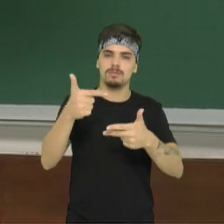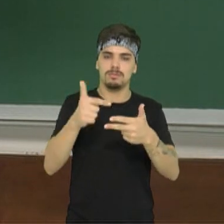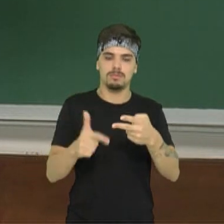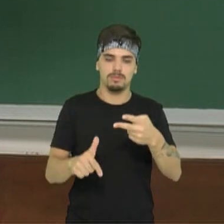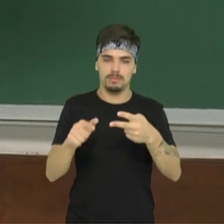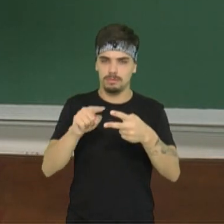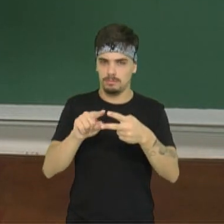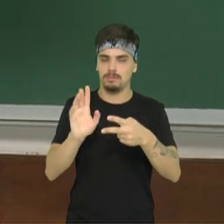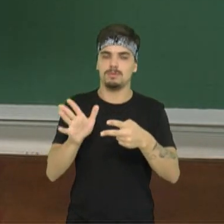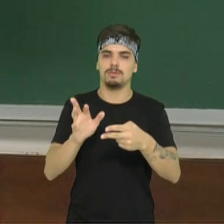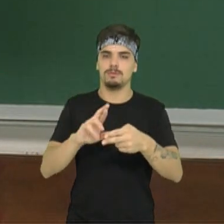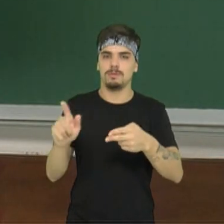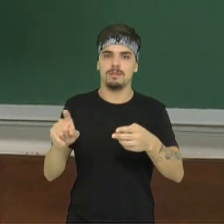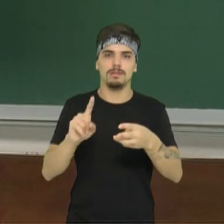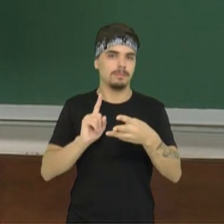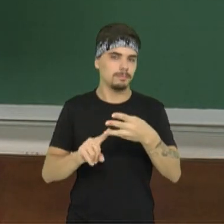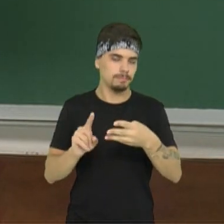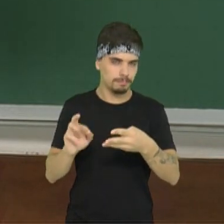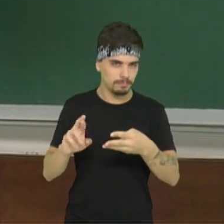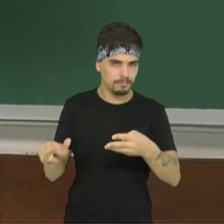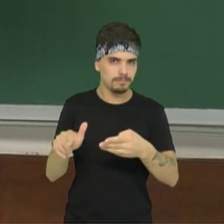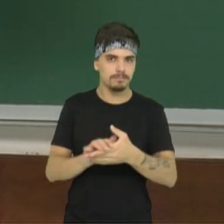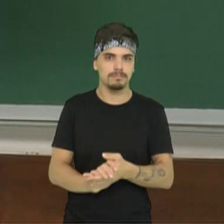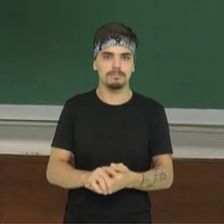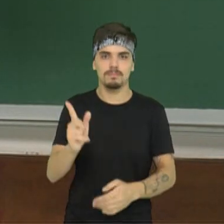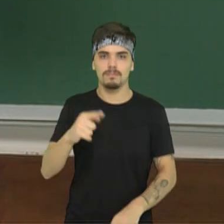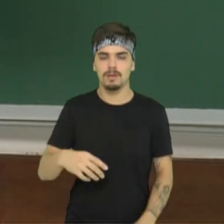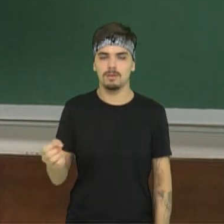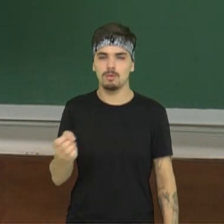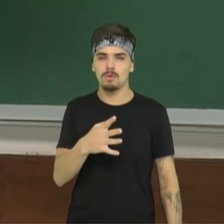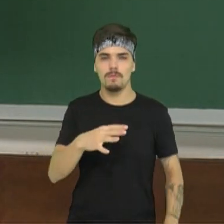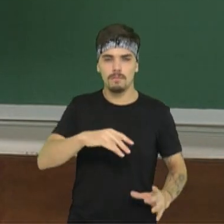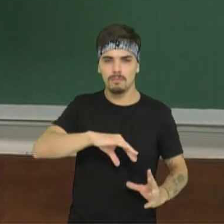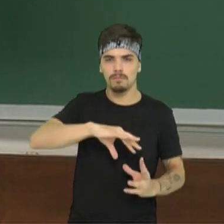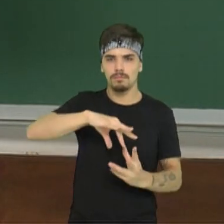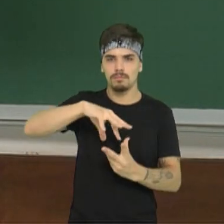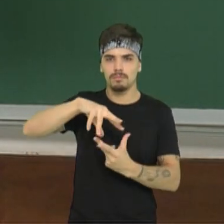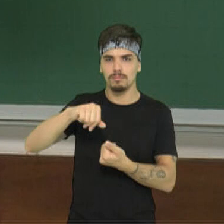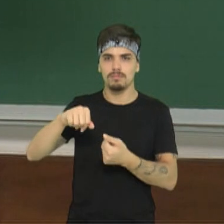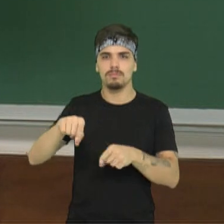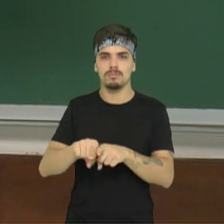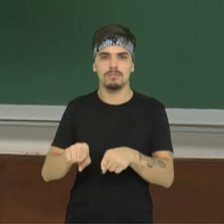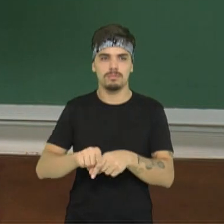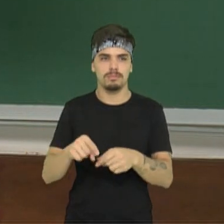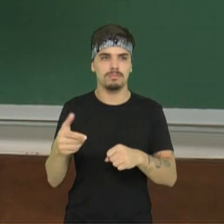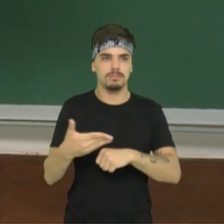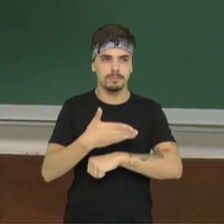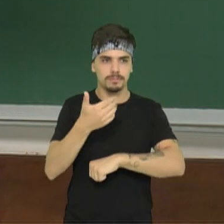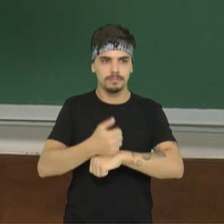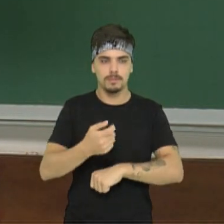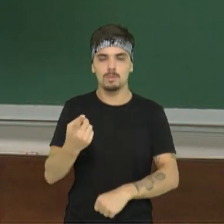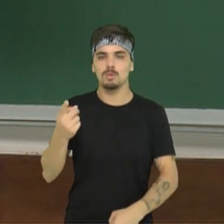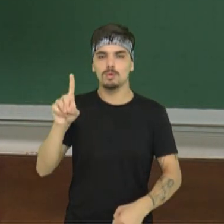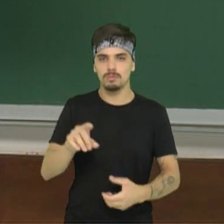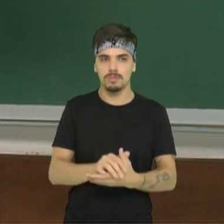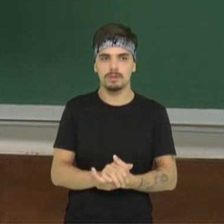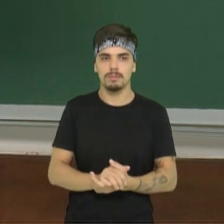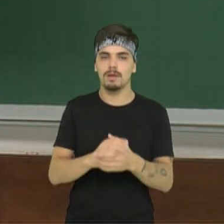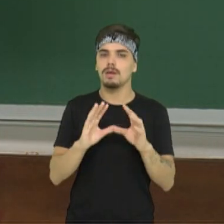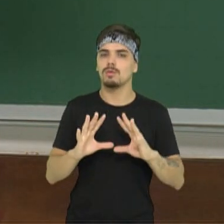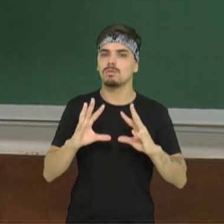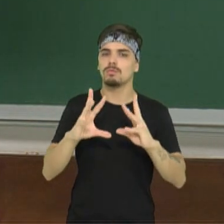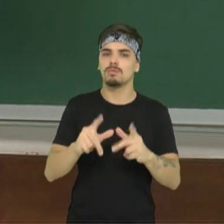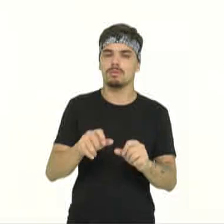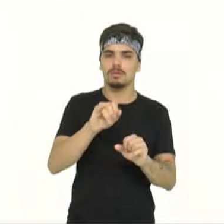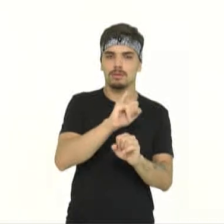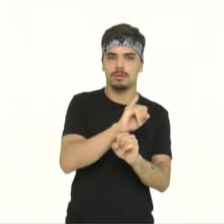pelo fato da colonização, aí o novíssimo mundo, né, o último continente a ser colonizado. Quase todas as ilhas da Oceania